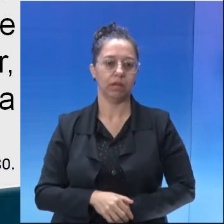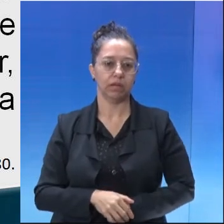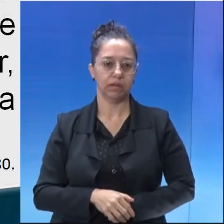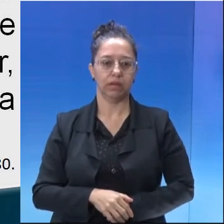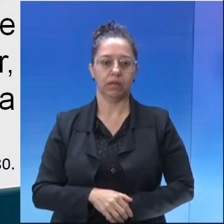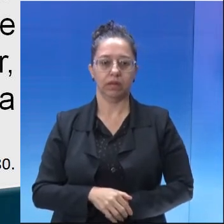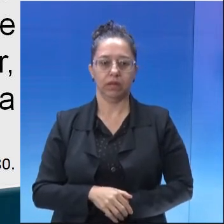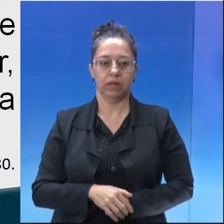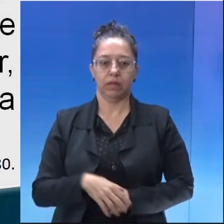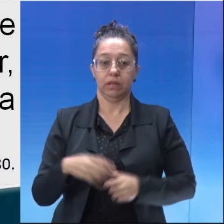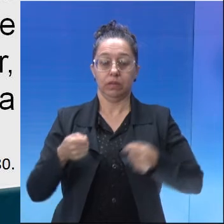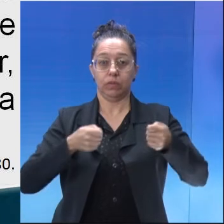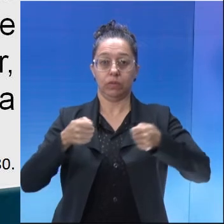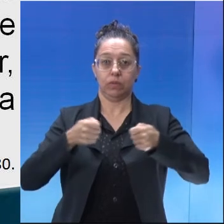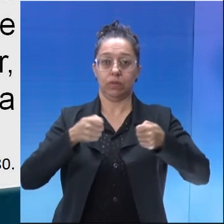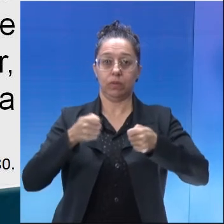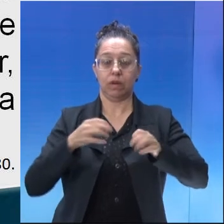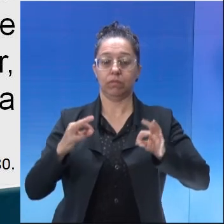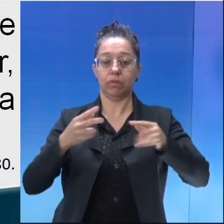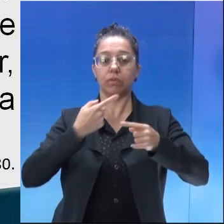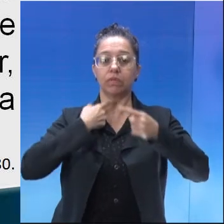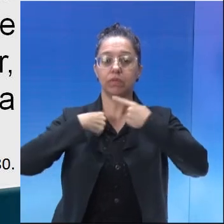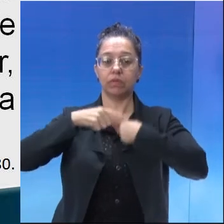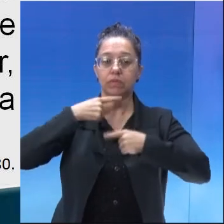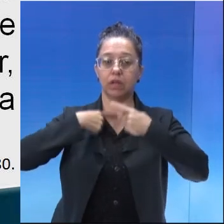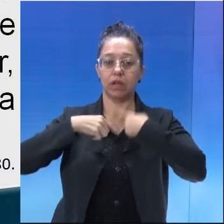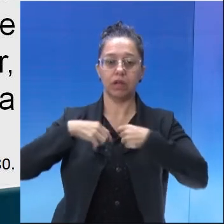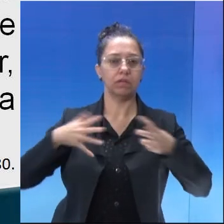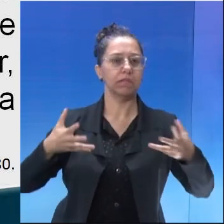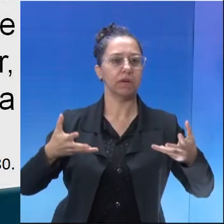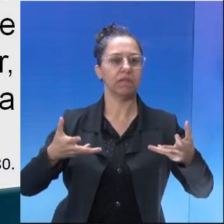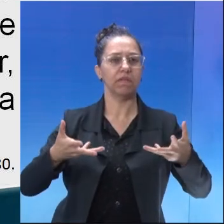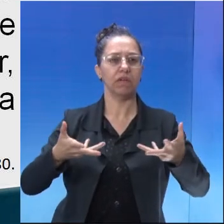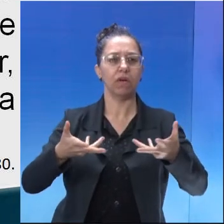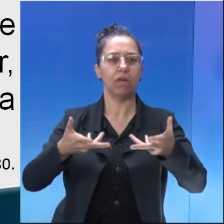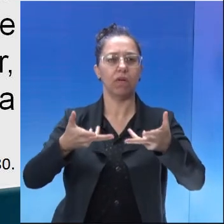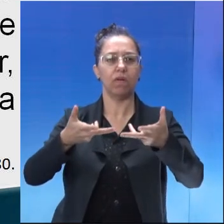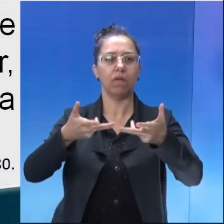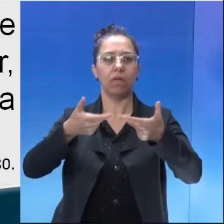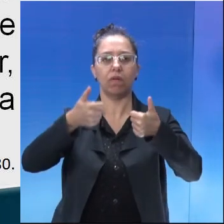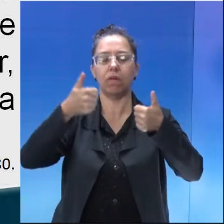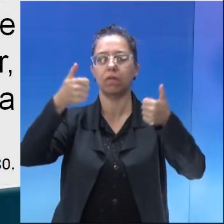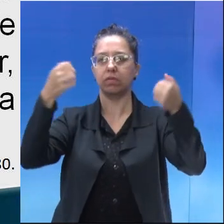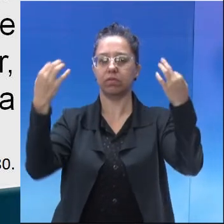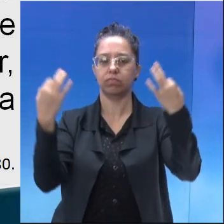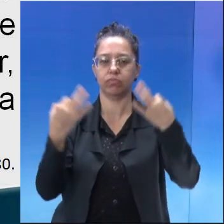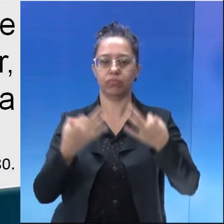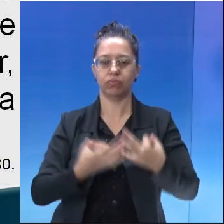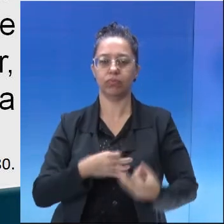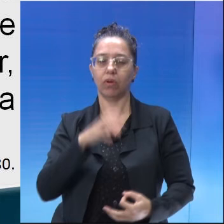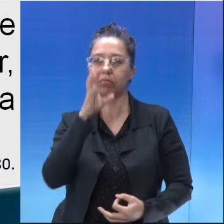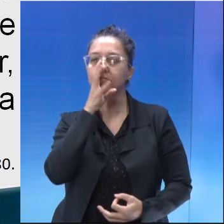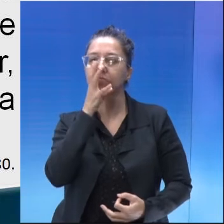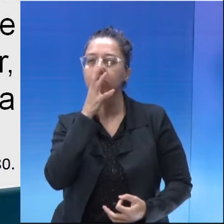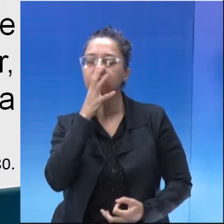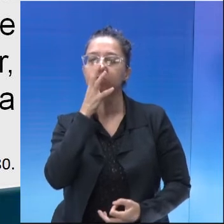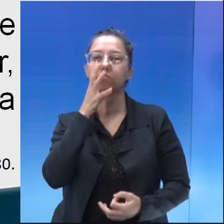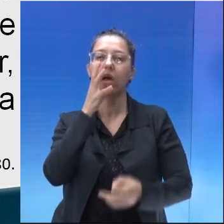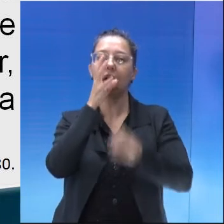perfeito. Ponderar totalmente à vontade seus maravilhosos atributos.